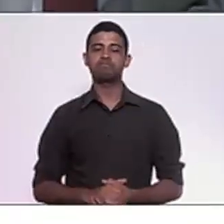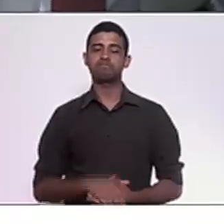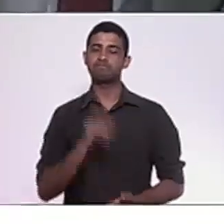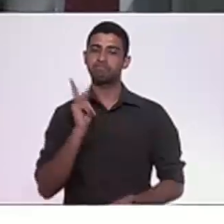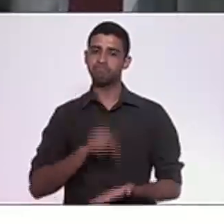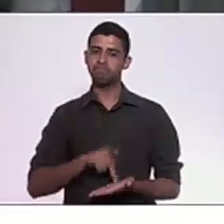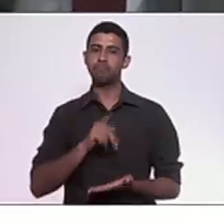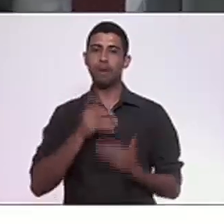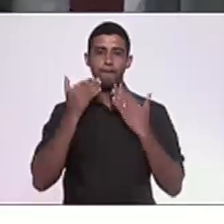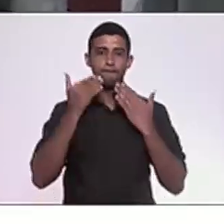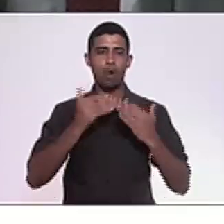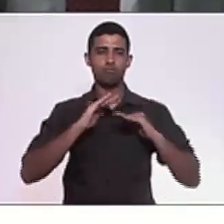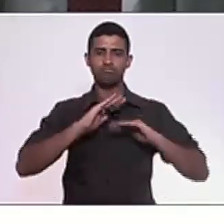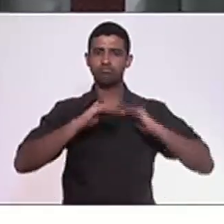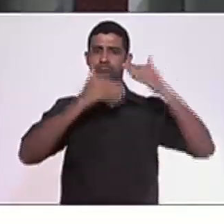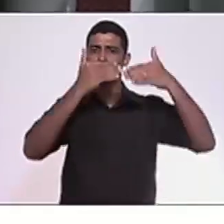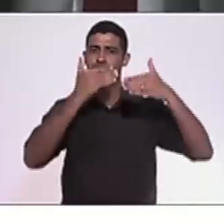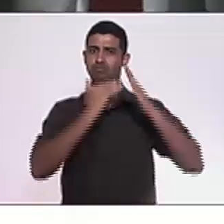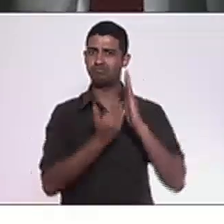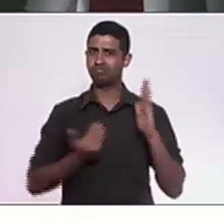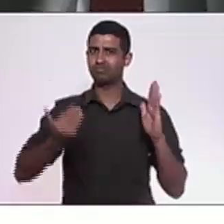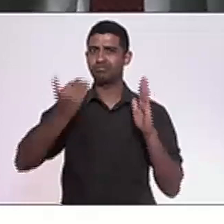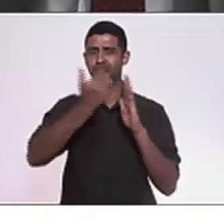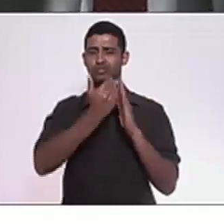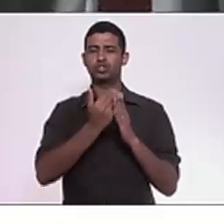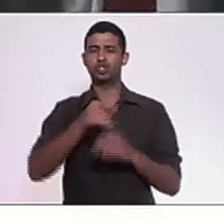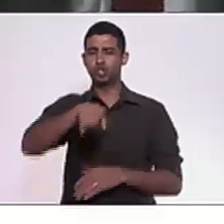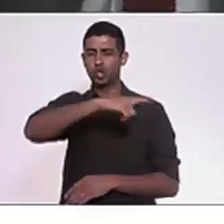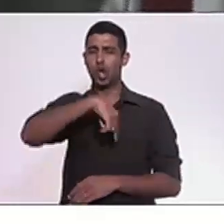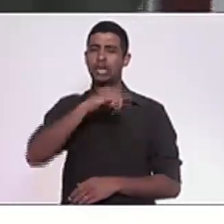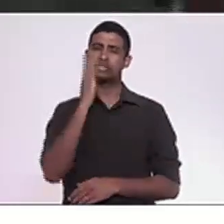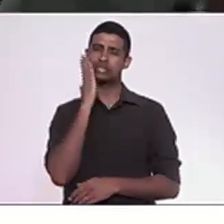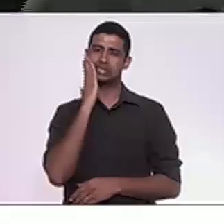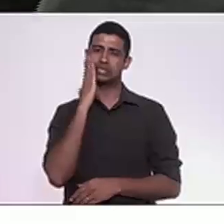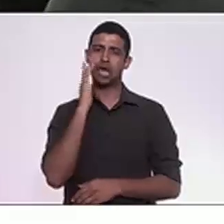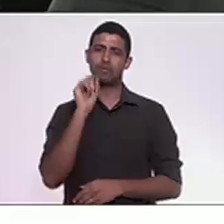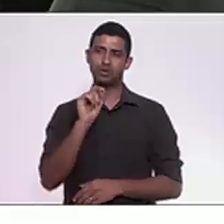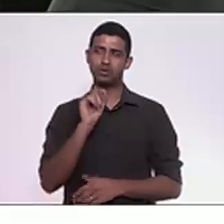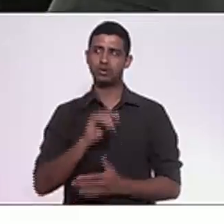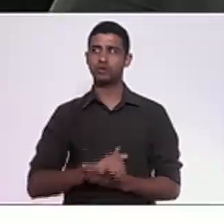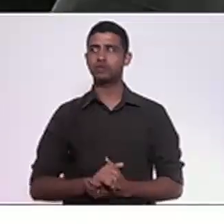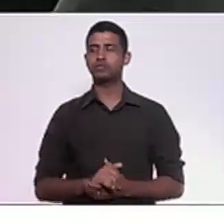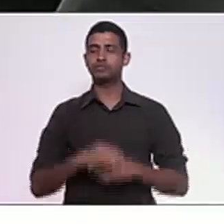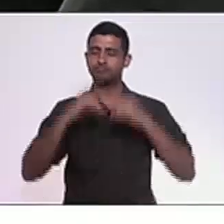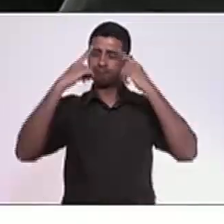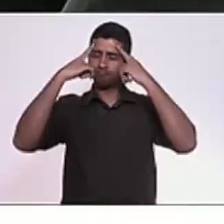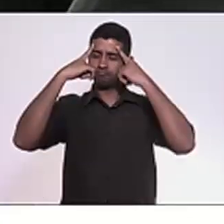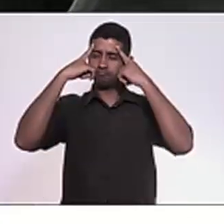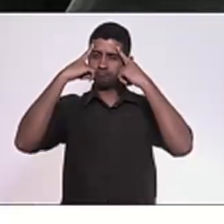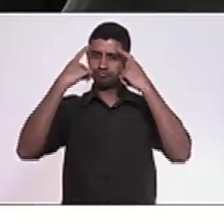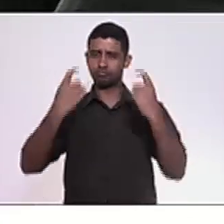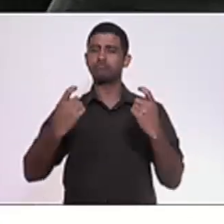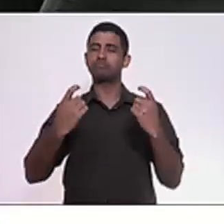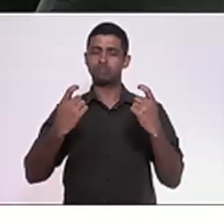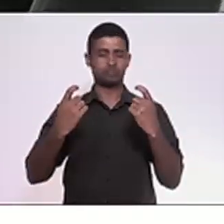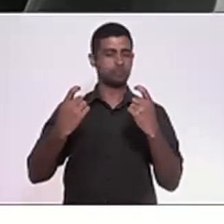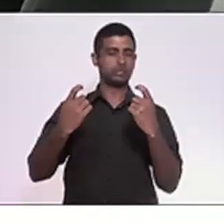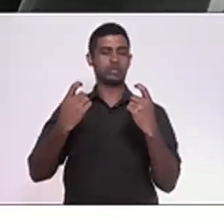um avanço muito grande. Todos nós sabemos que a violência,